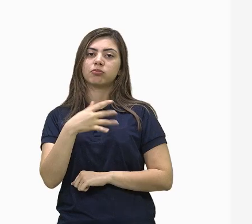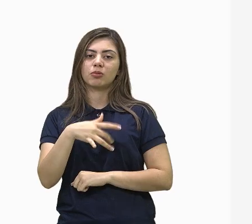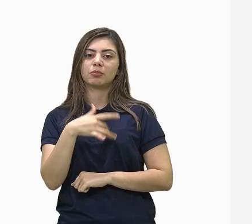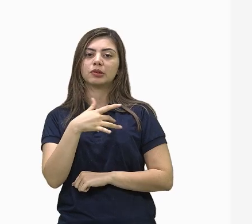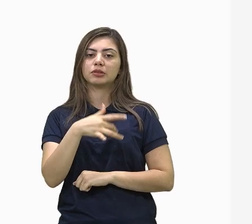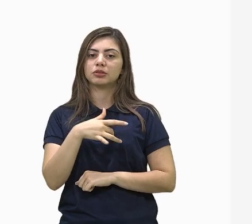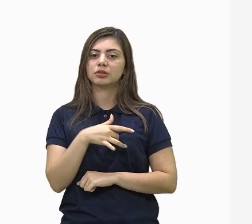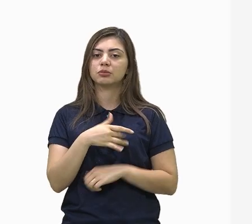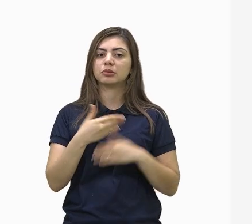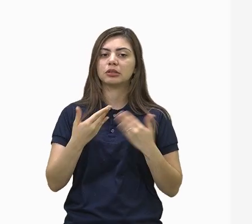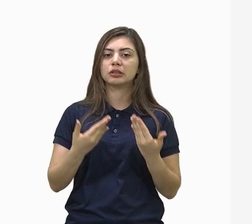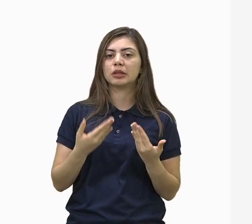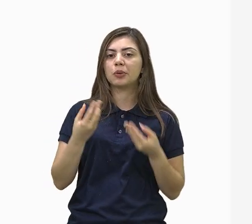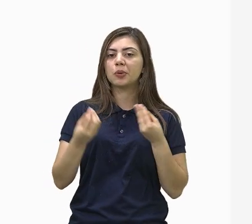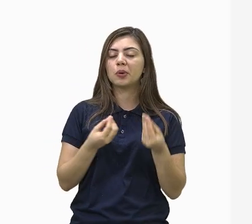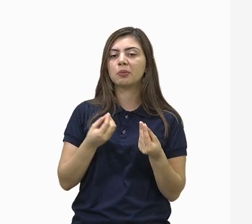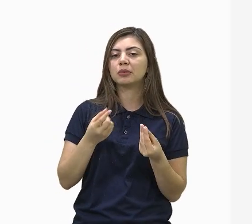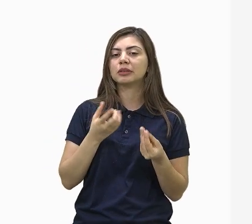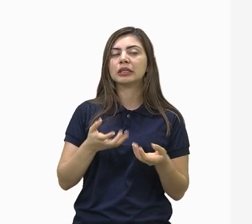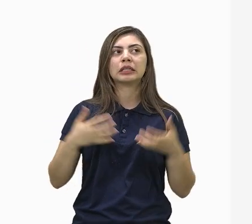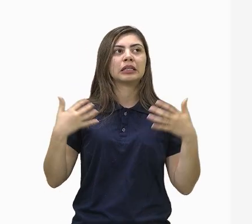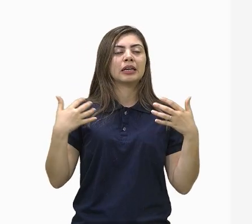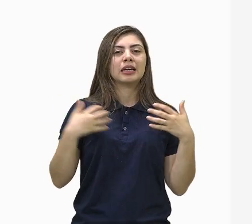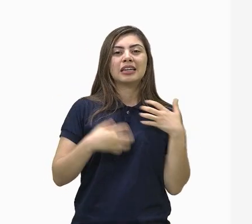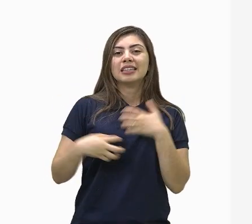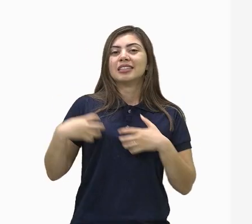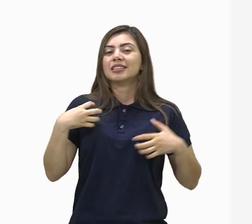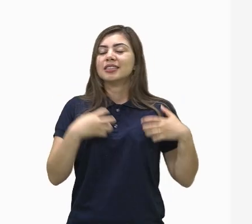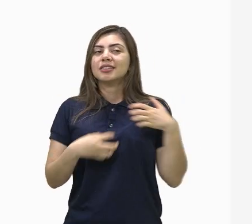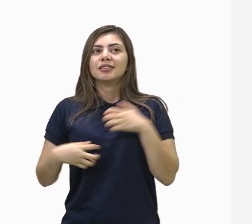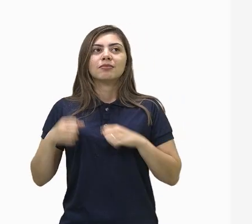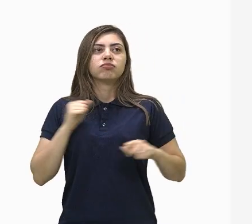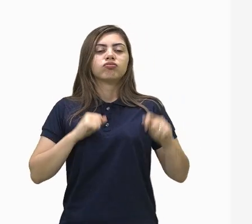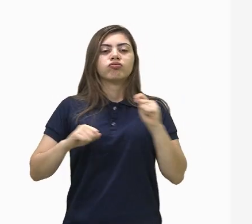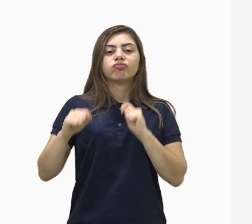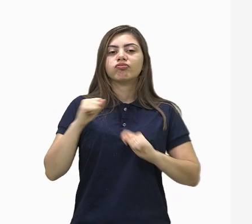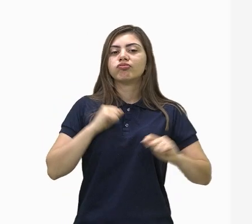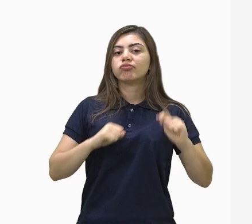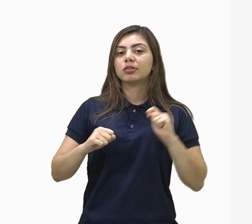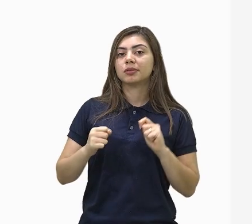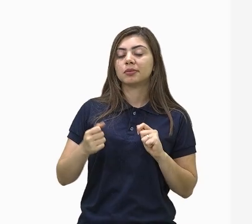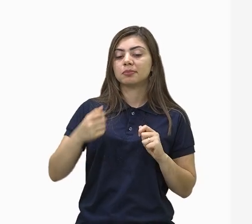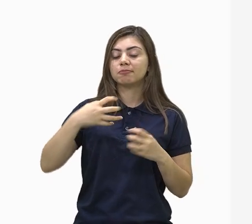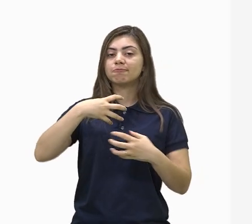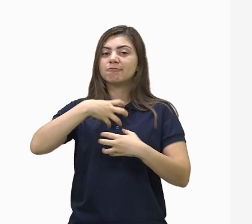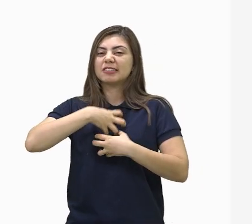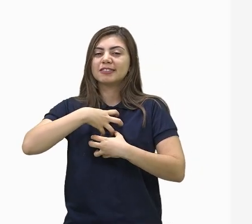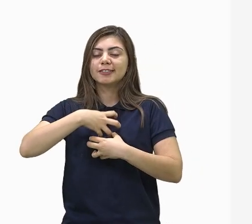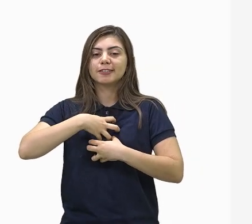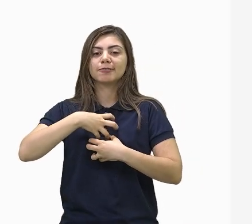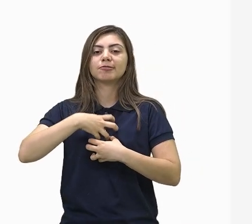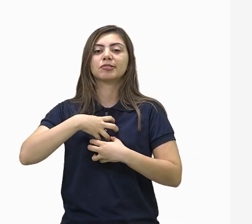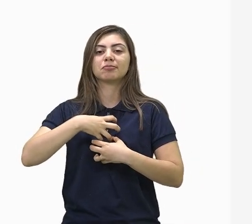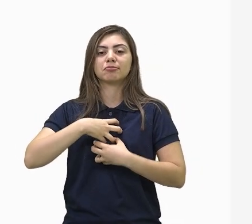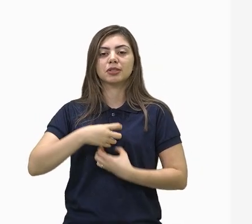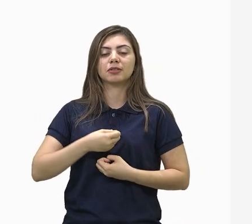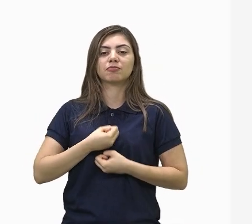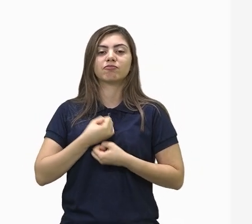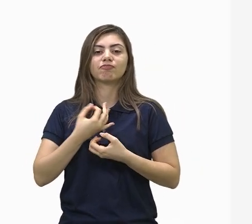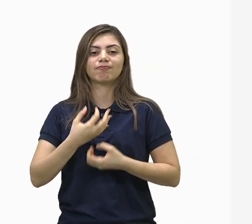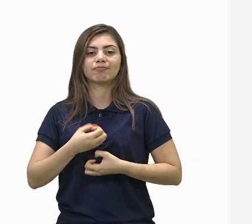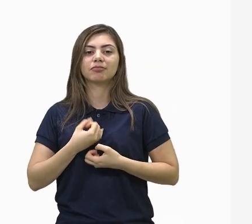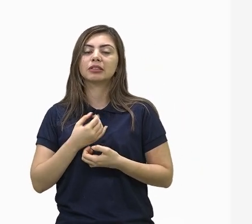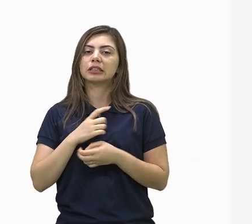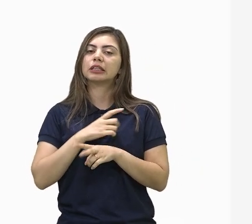romantismo, cultivando o desespero e a sentimentalidade com relação a